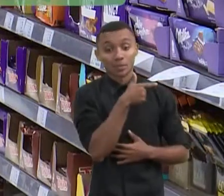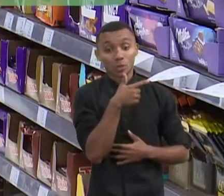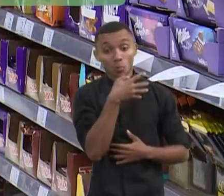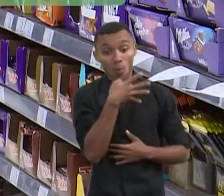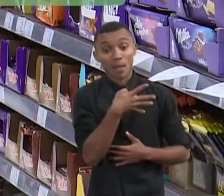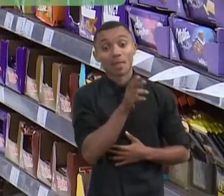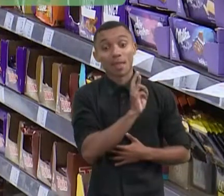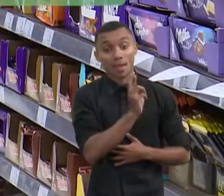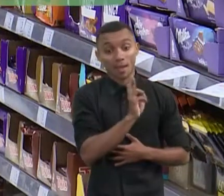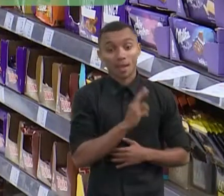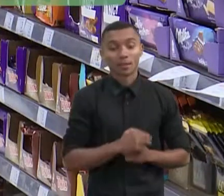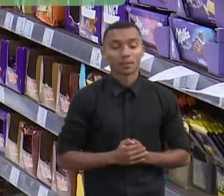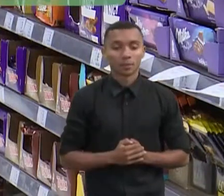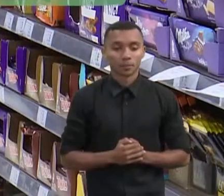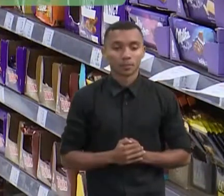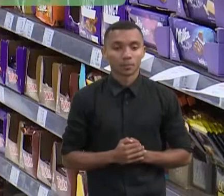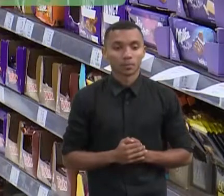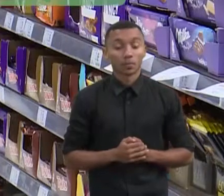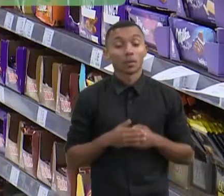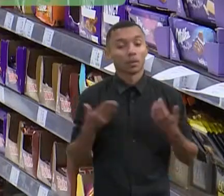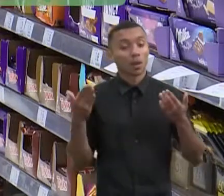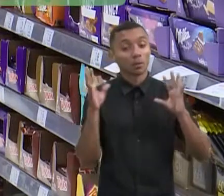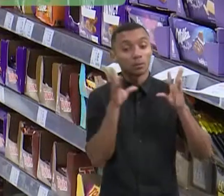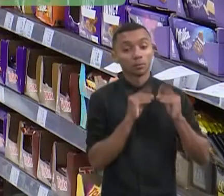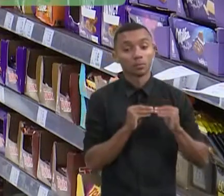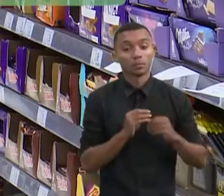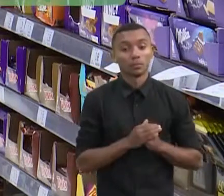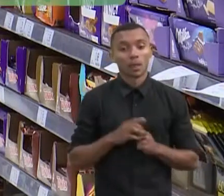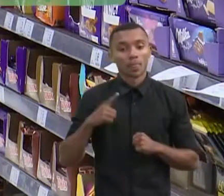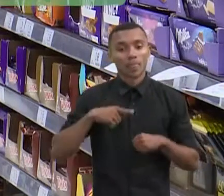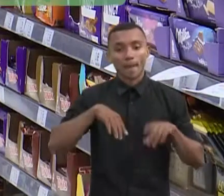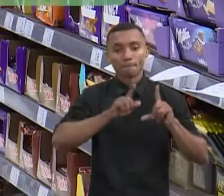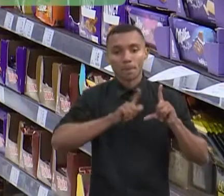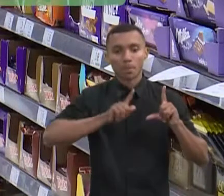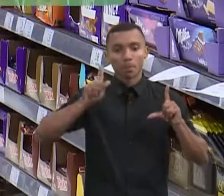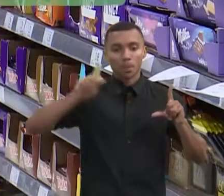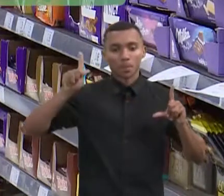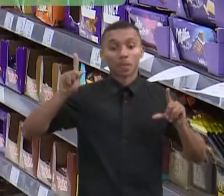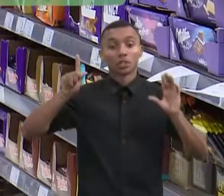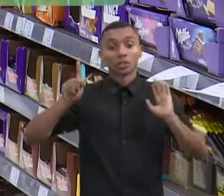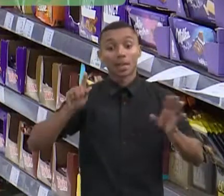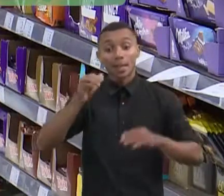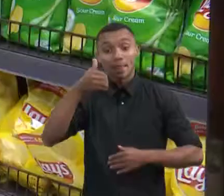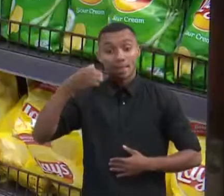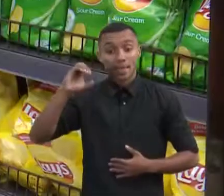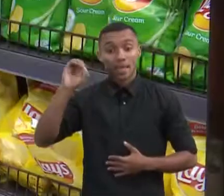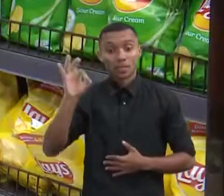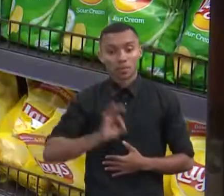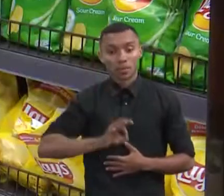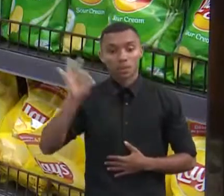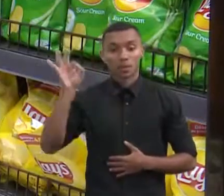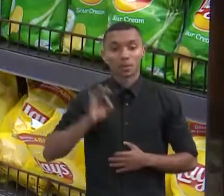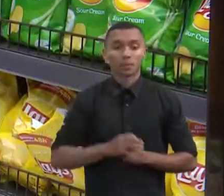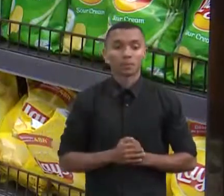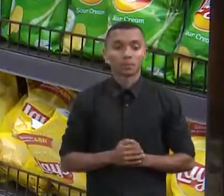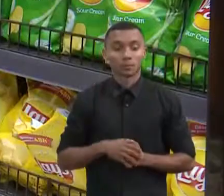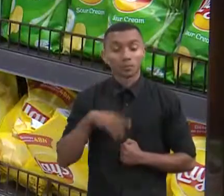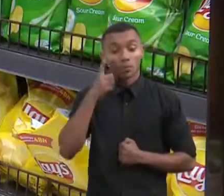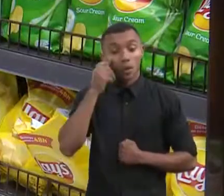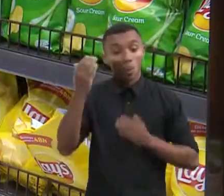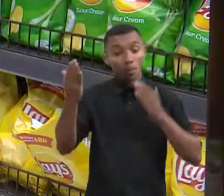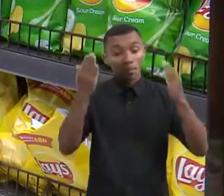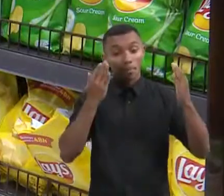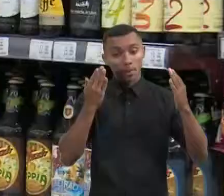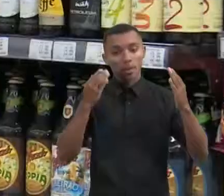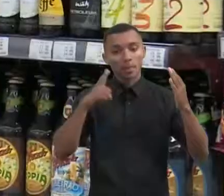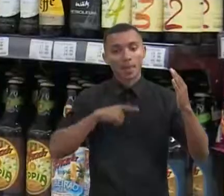R$ 724,60. Ou seja, um aumento de mais de 10%. Dentre os comparativos dos